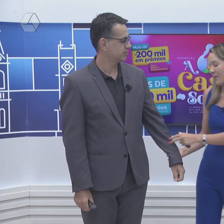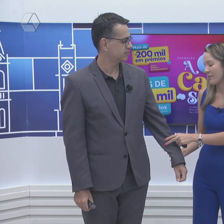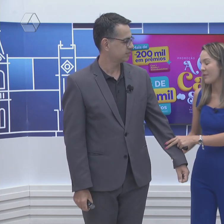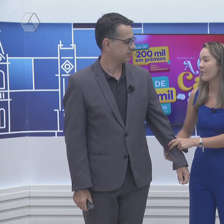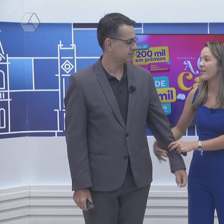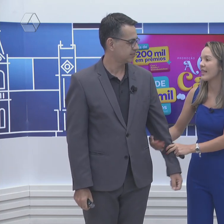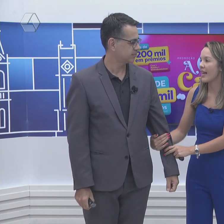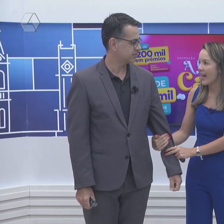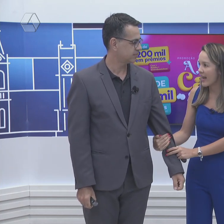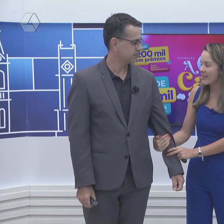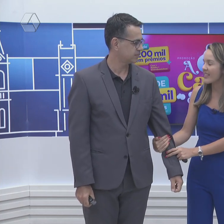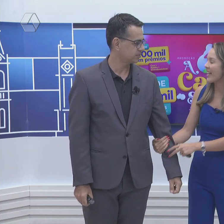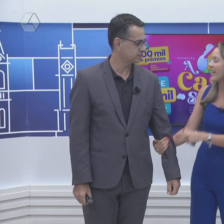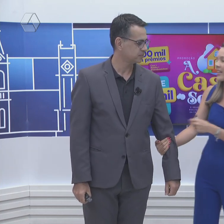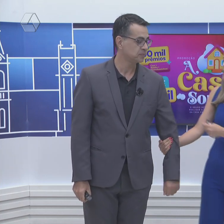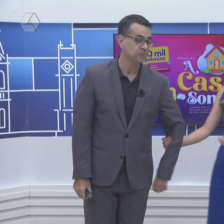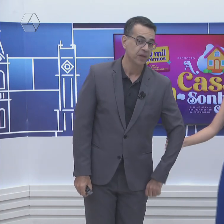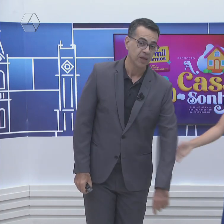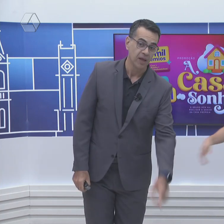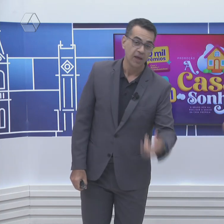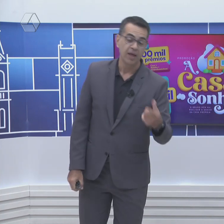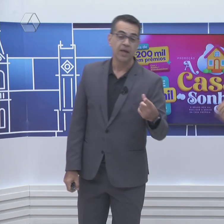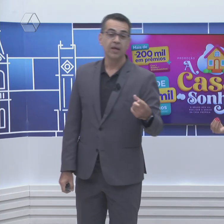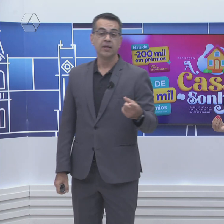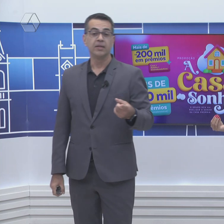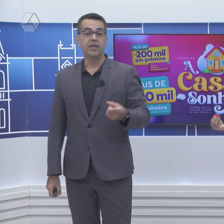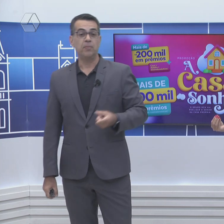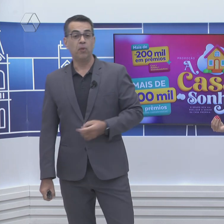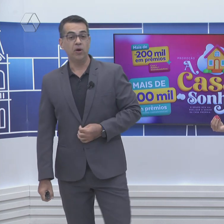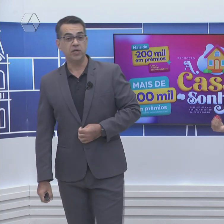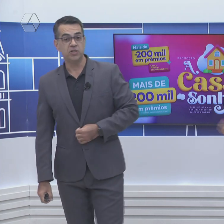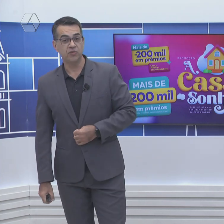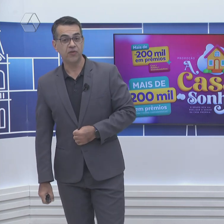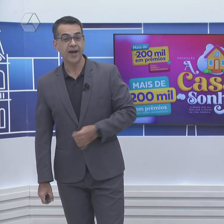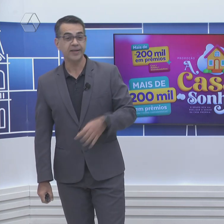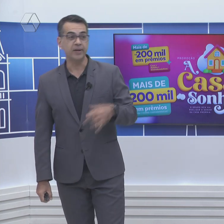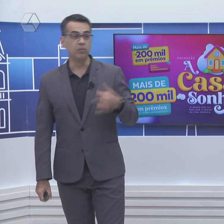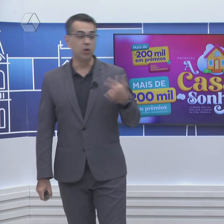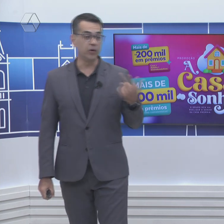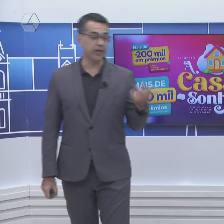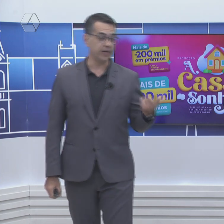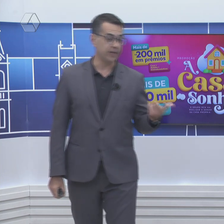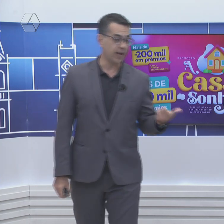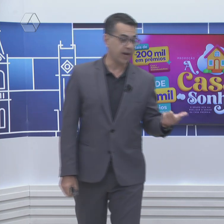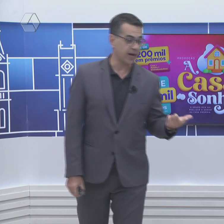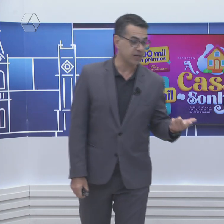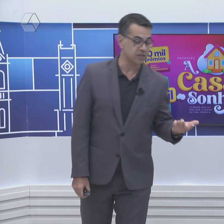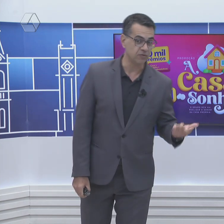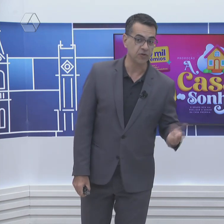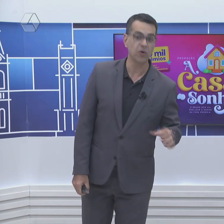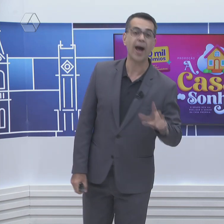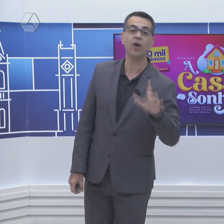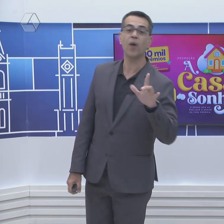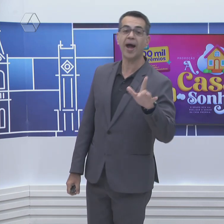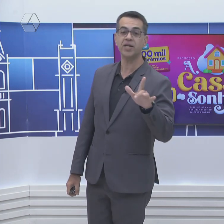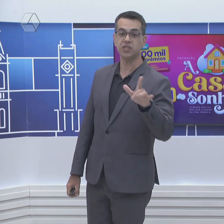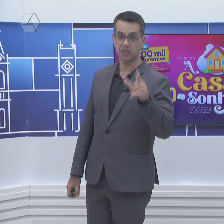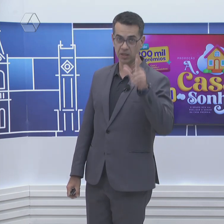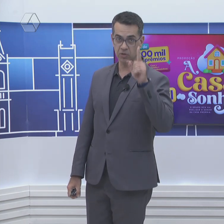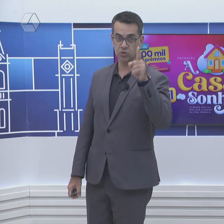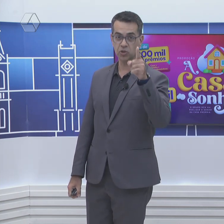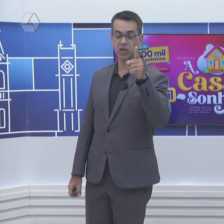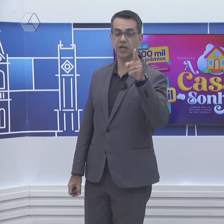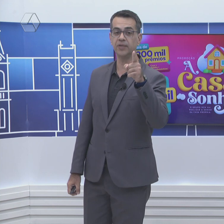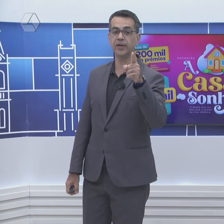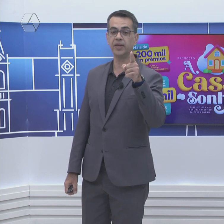Brincadeira, meu amigo. Você é, assim, elegantíssimo, com todo o respeito. Depois de Wagner Moura em Guerra Civil, aguarde,